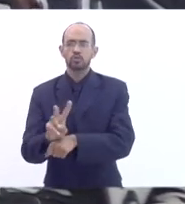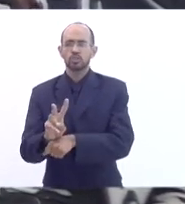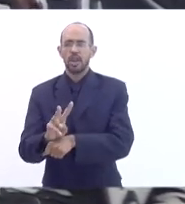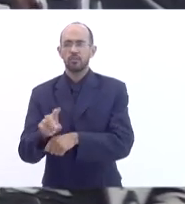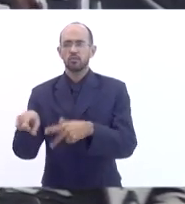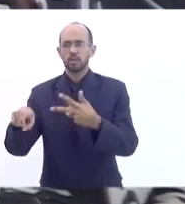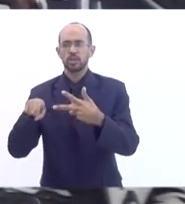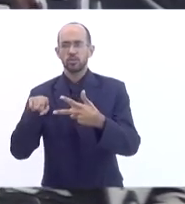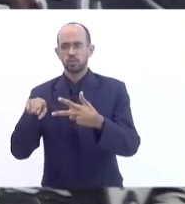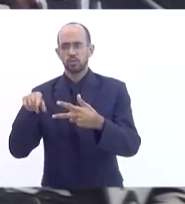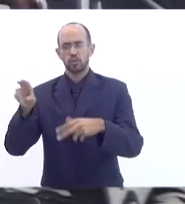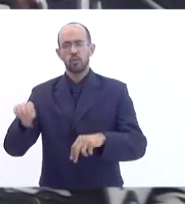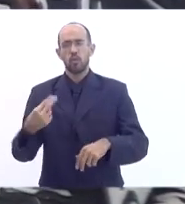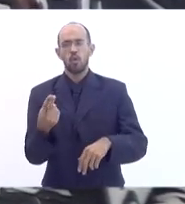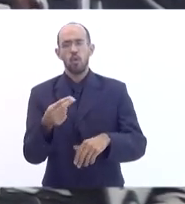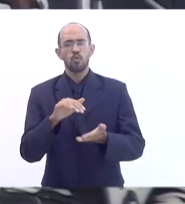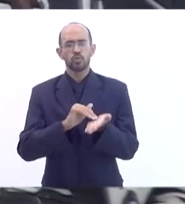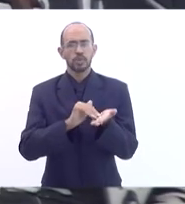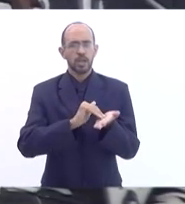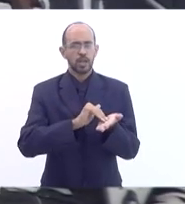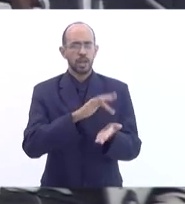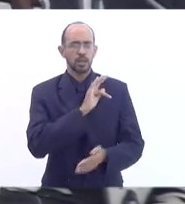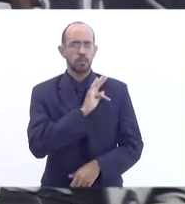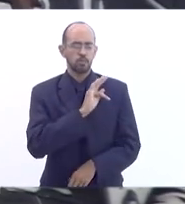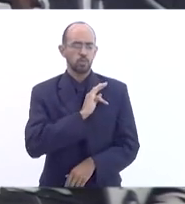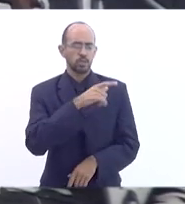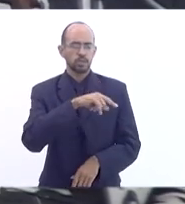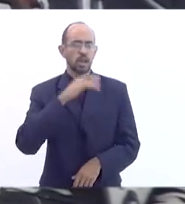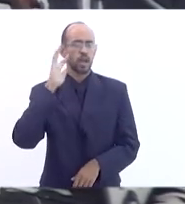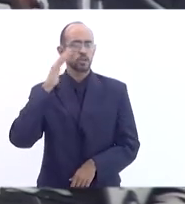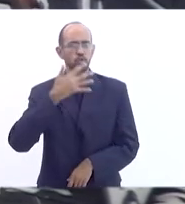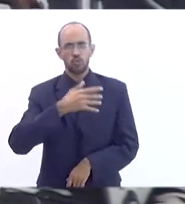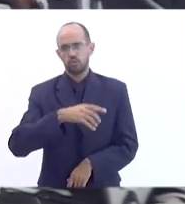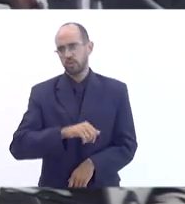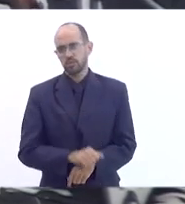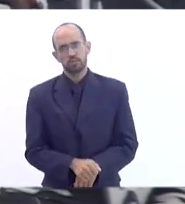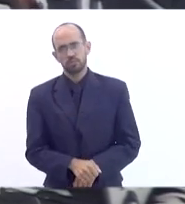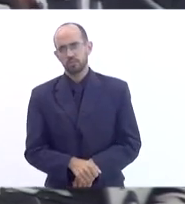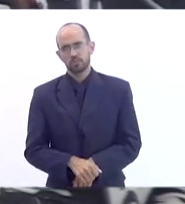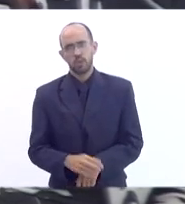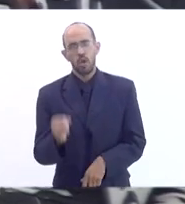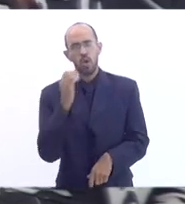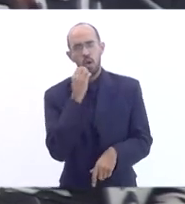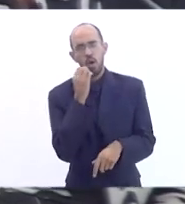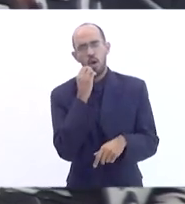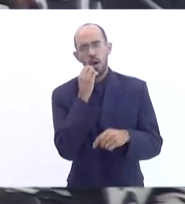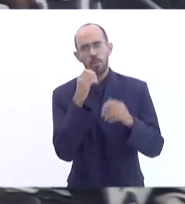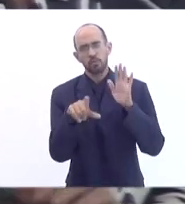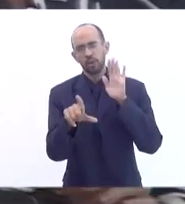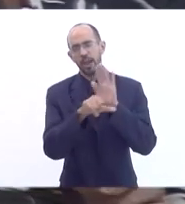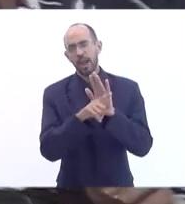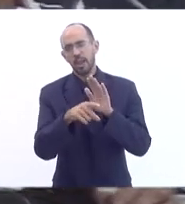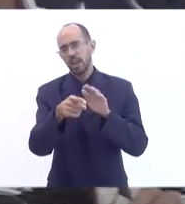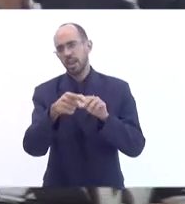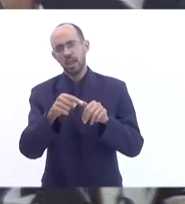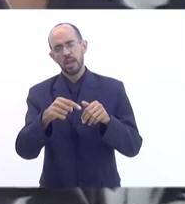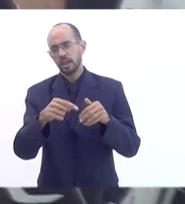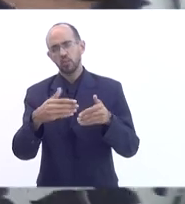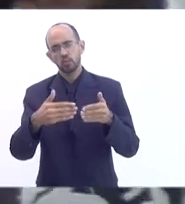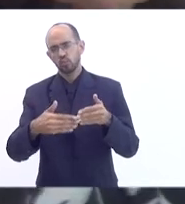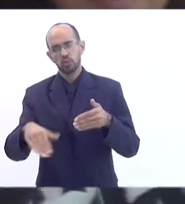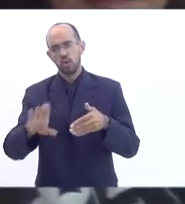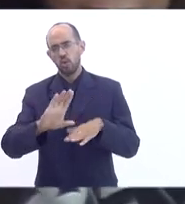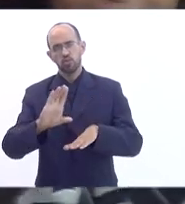ou como o secretário da Polícia Militar tome tal decisão ali seria obviamente teria vício de iniciativa seria